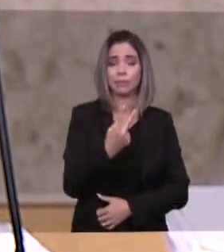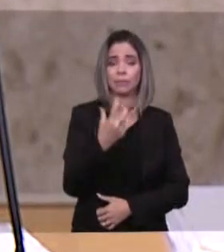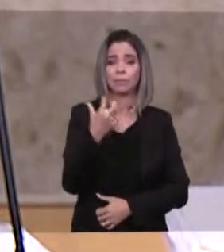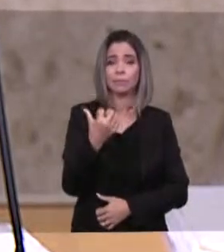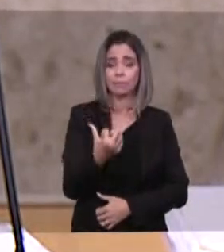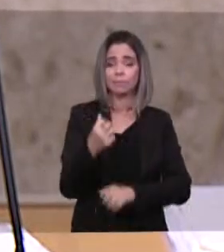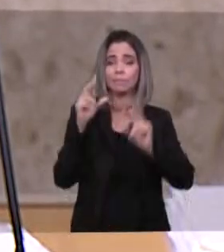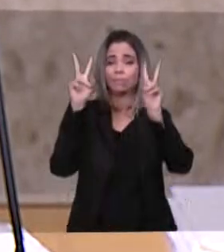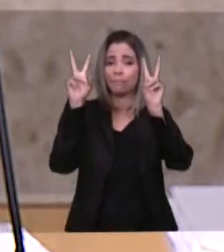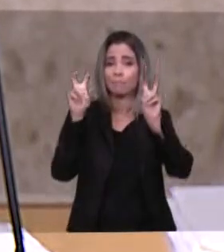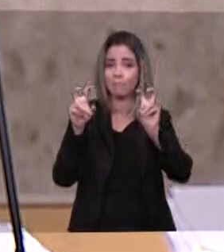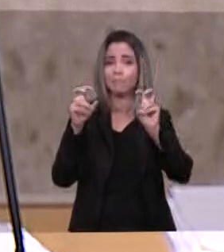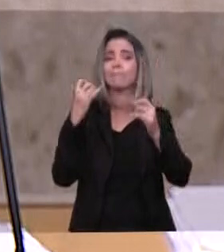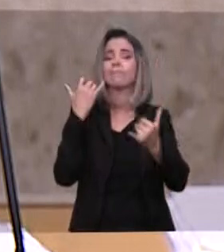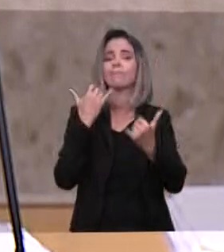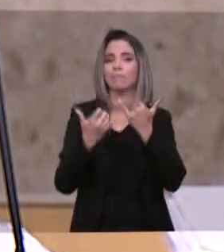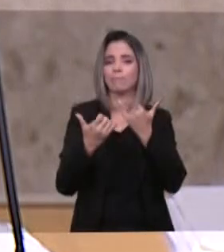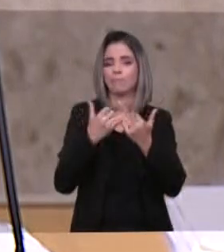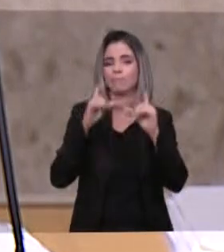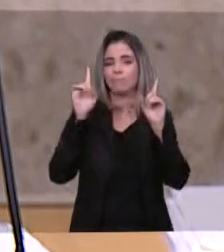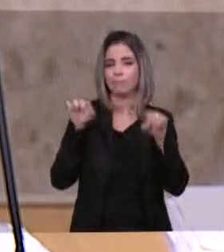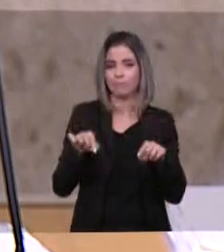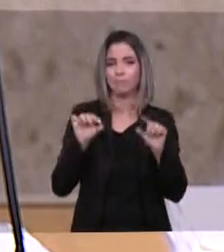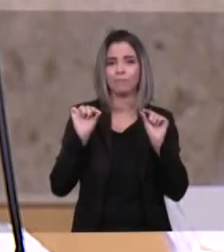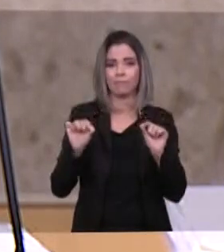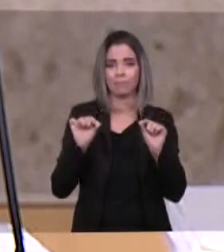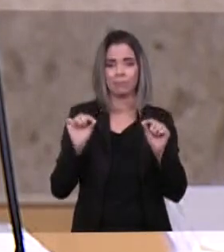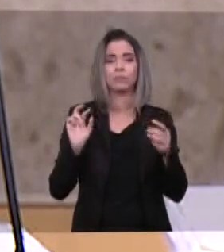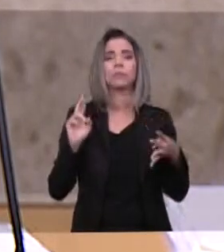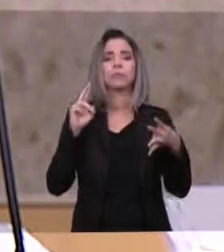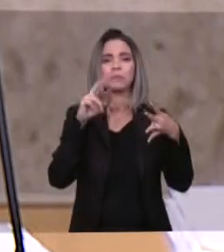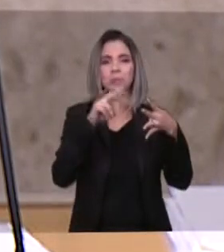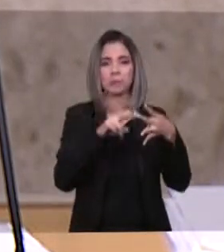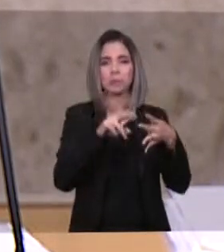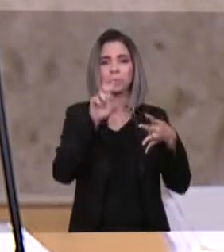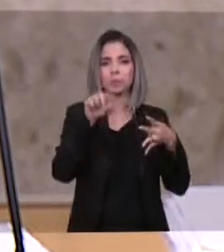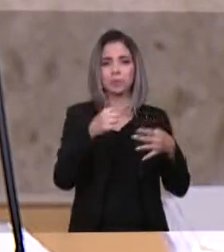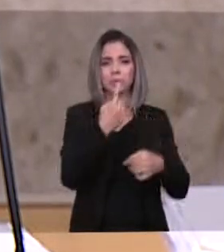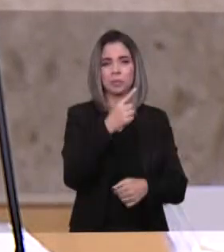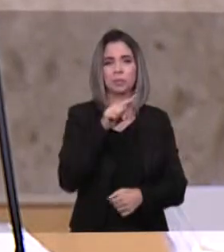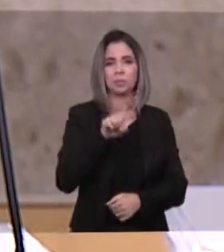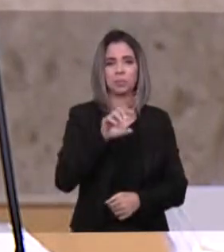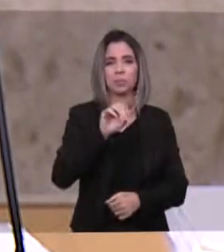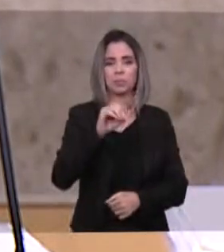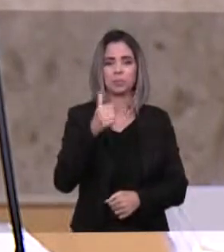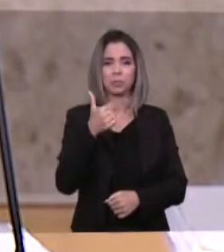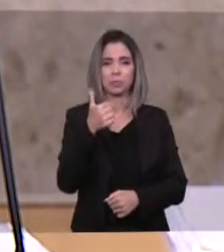casos sobrestados. Trata-se, como disse, do recurso extraordinário